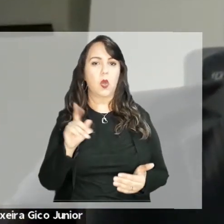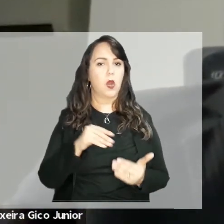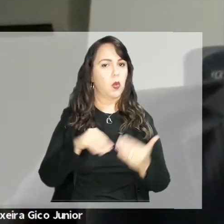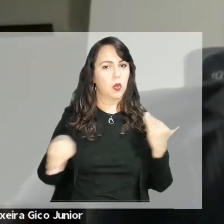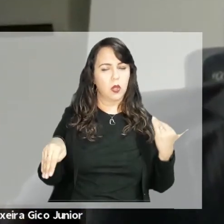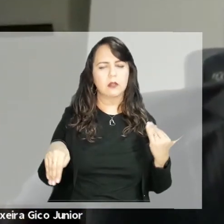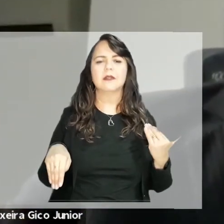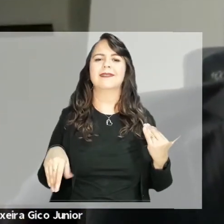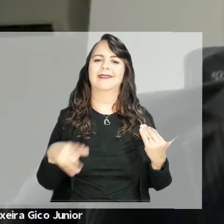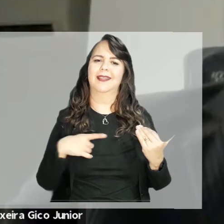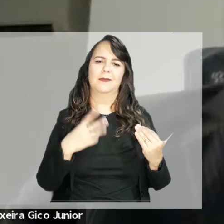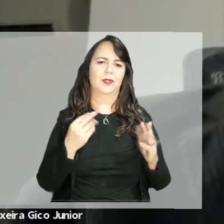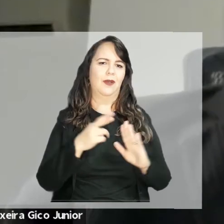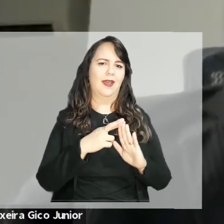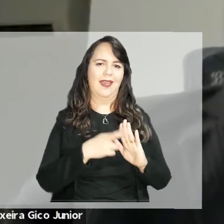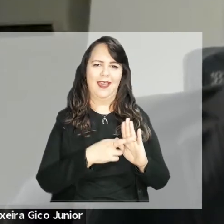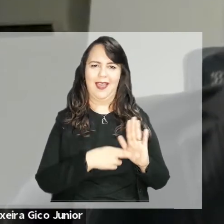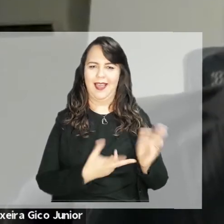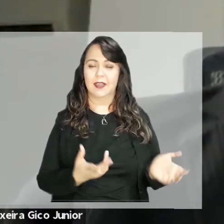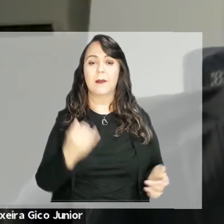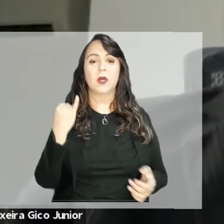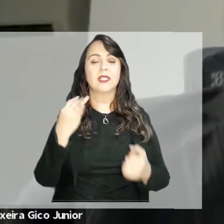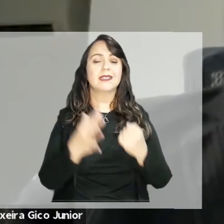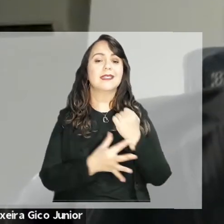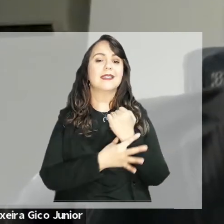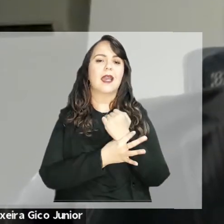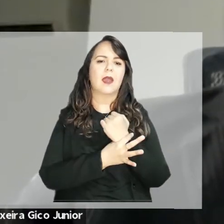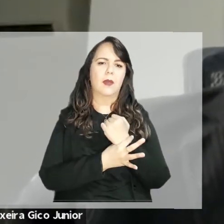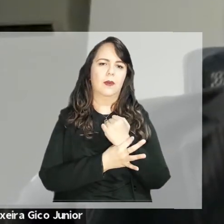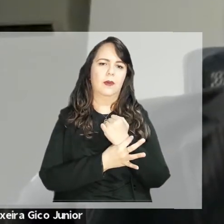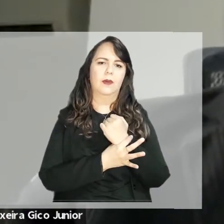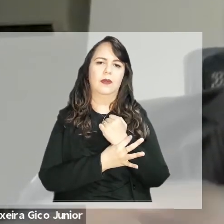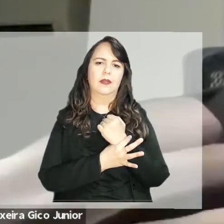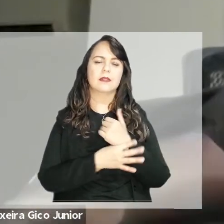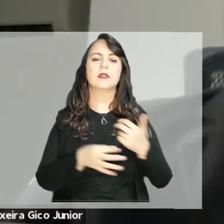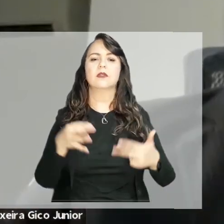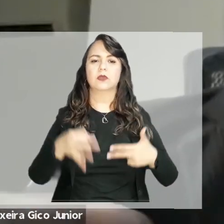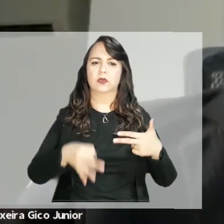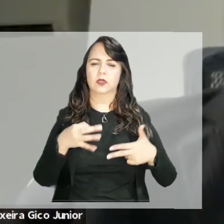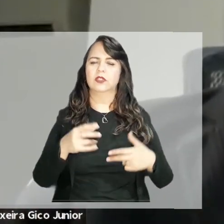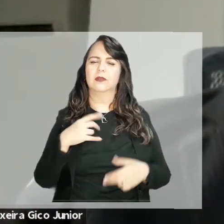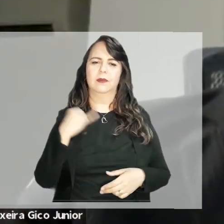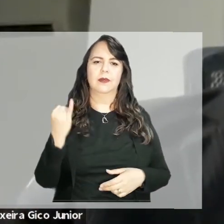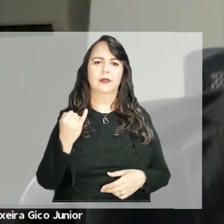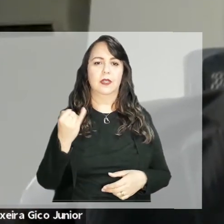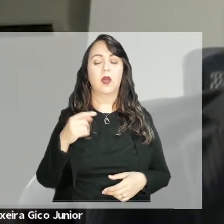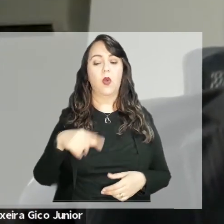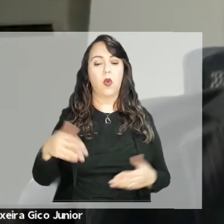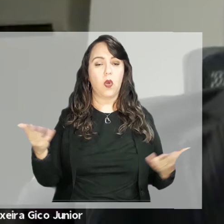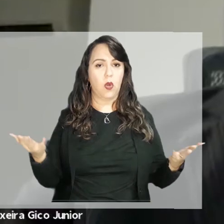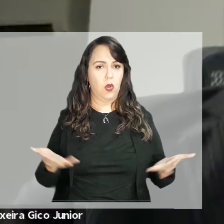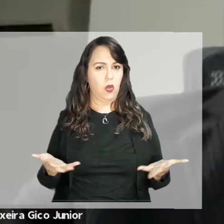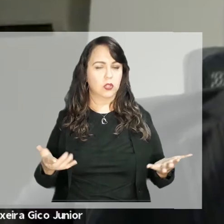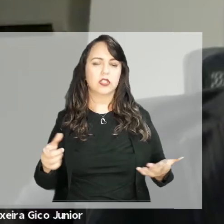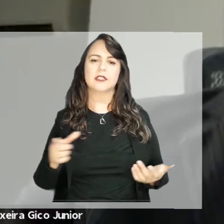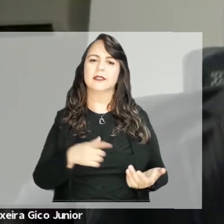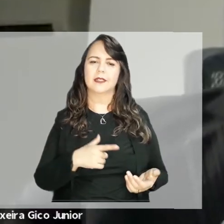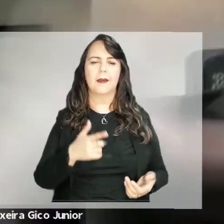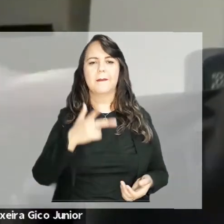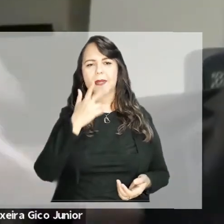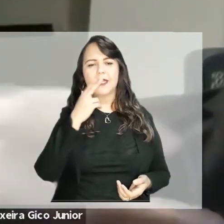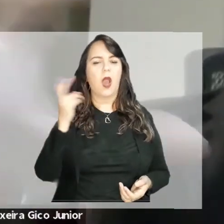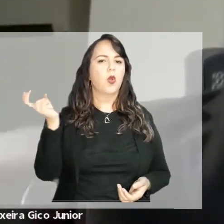Isso é fundamental para o sistema. E, lamentavelmente, hoje a gente tem caminhado por pelo menos uma cultura no direito brasileiro de